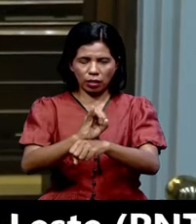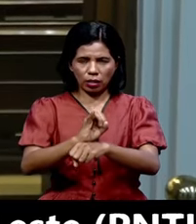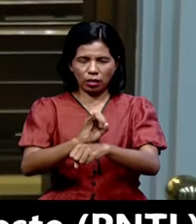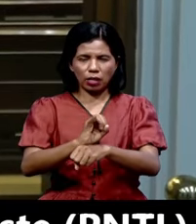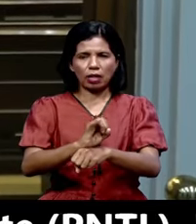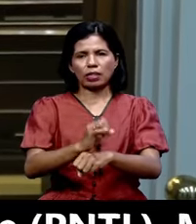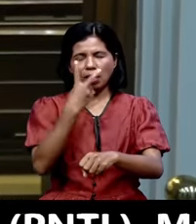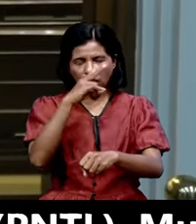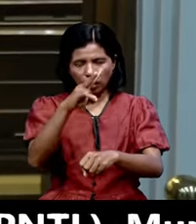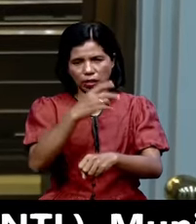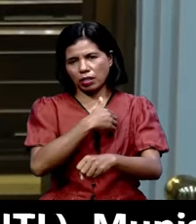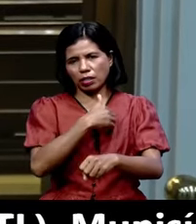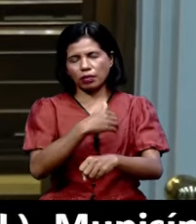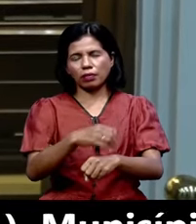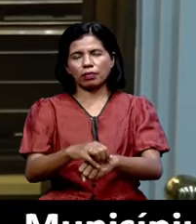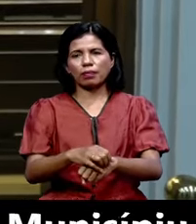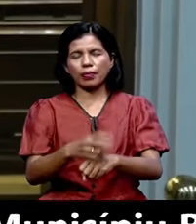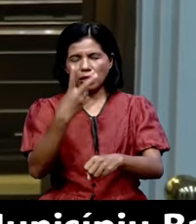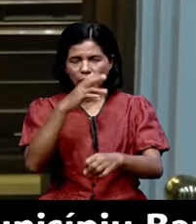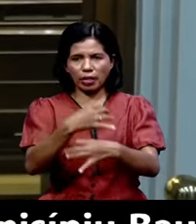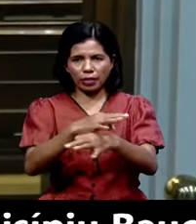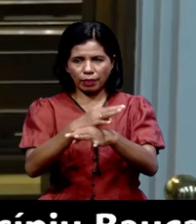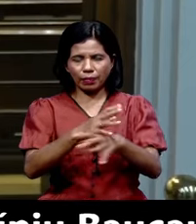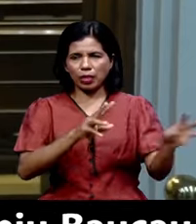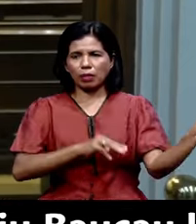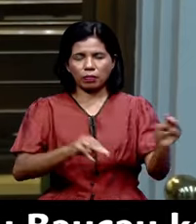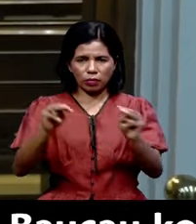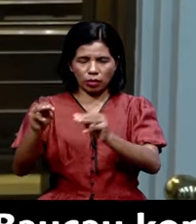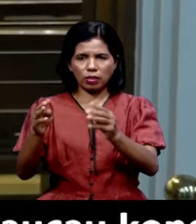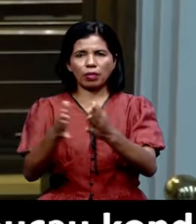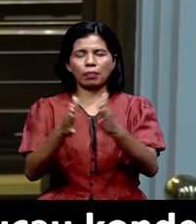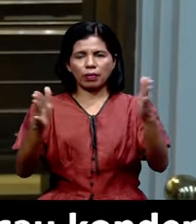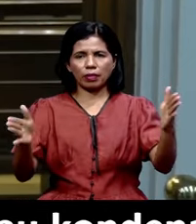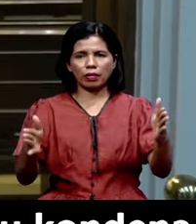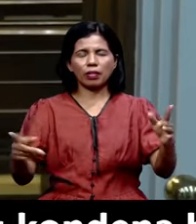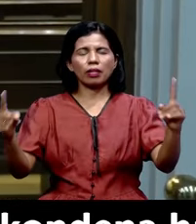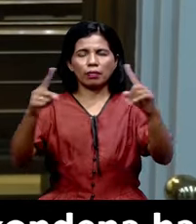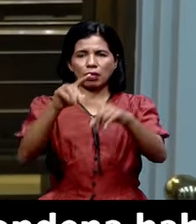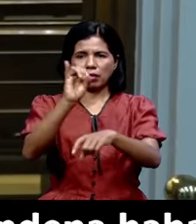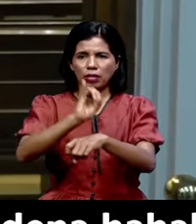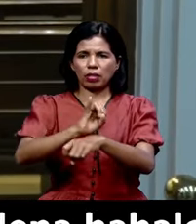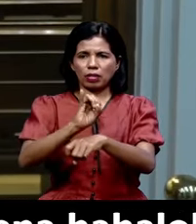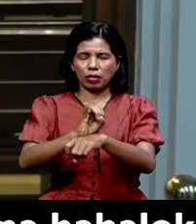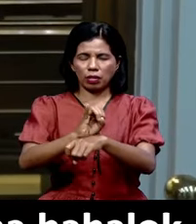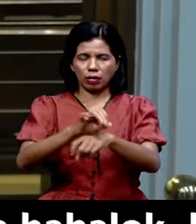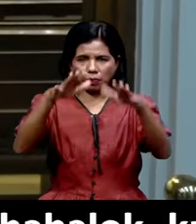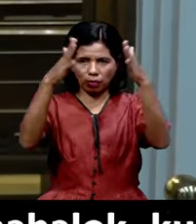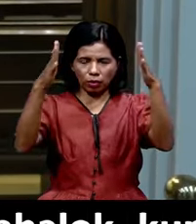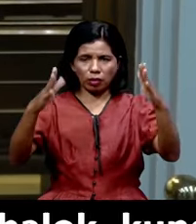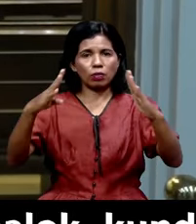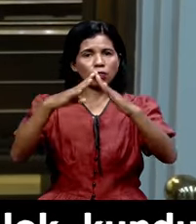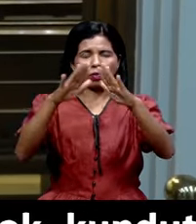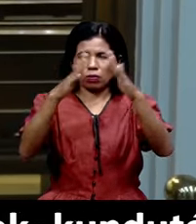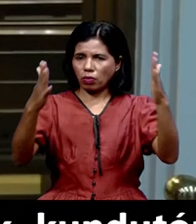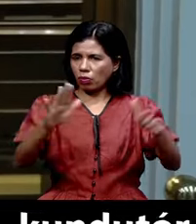diacona então a reabilitação né tare kata mudança lubukida liliu igreja ninia isin lolon tomat e tare